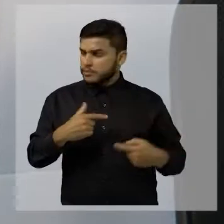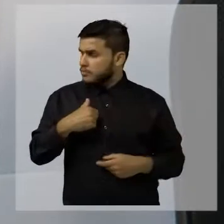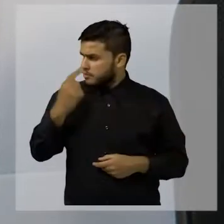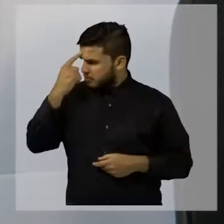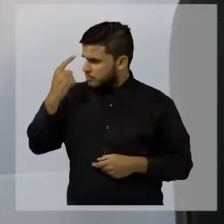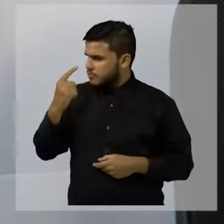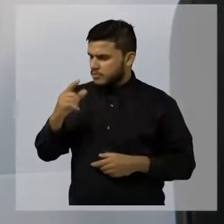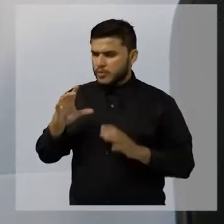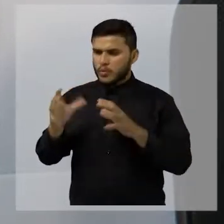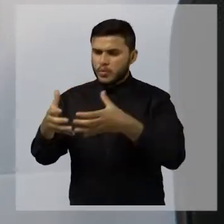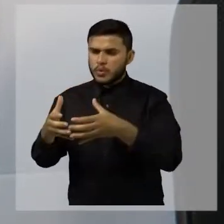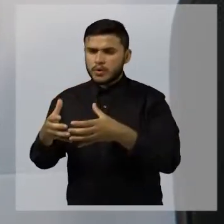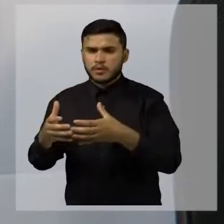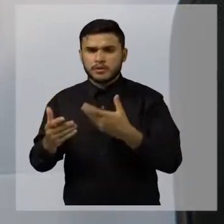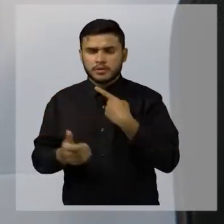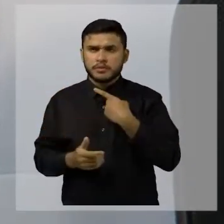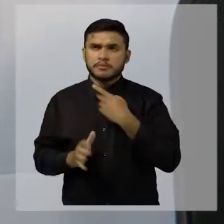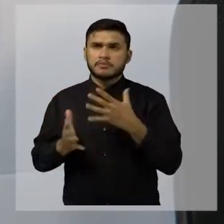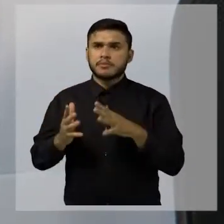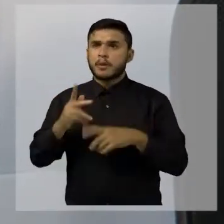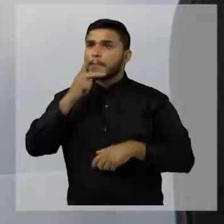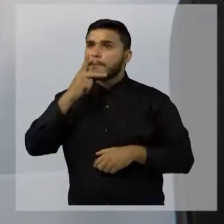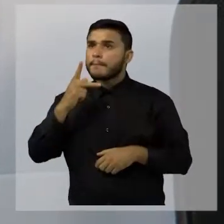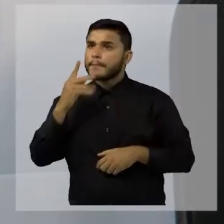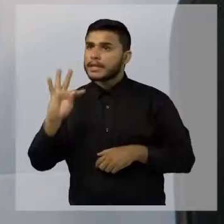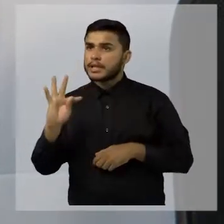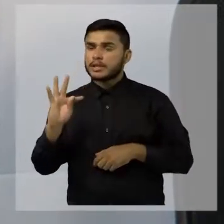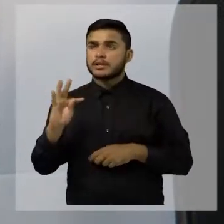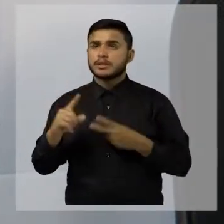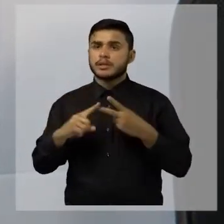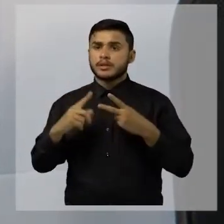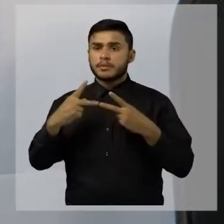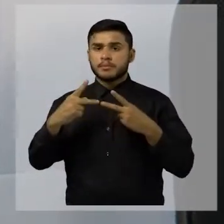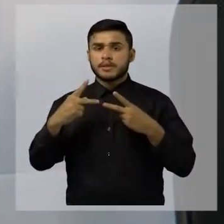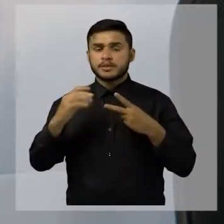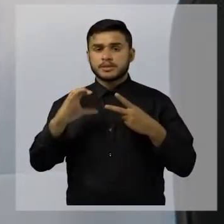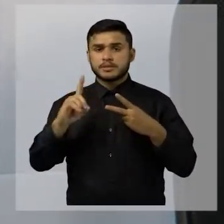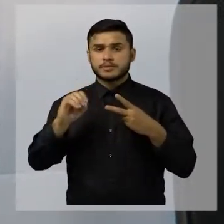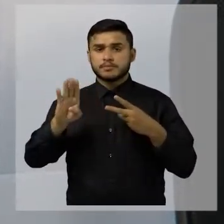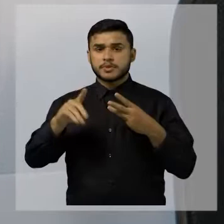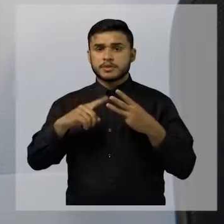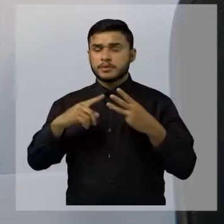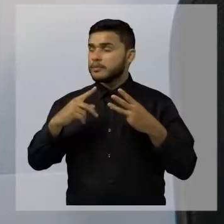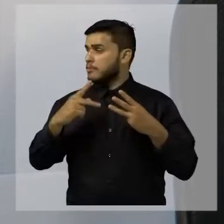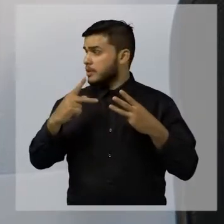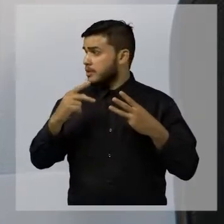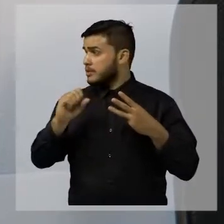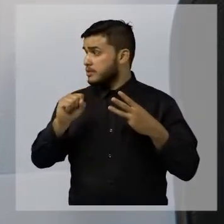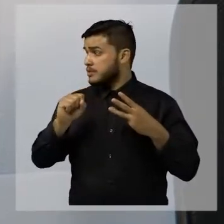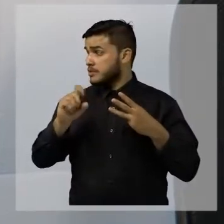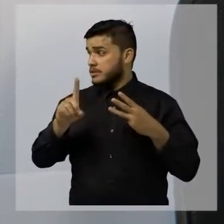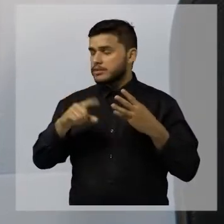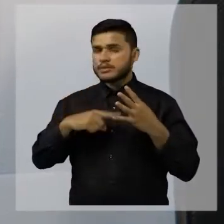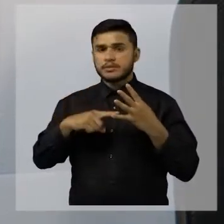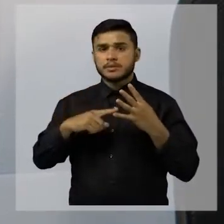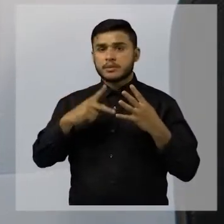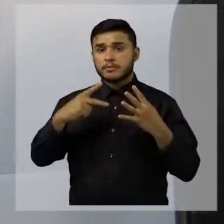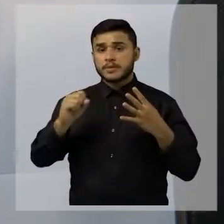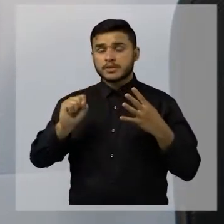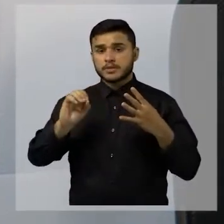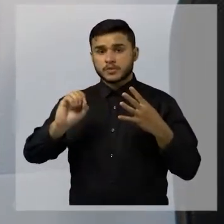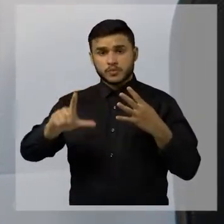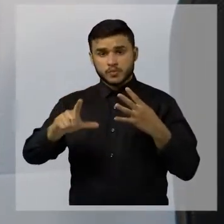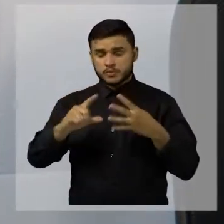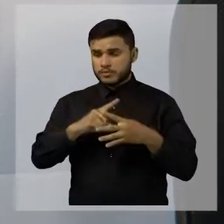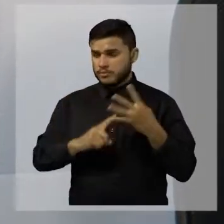os seus dois blocos, o primeiro bloco tem o PT, PCdoB, PSB e PSOL. O outro